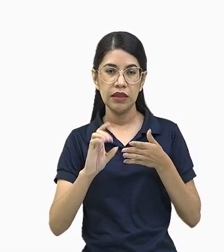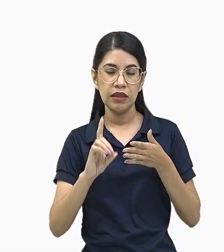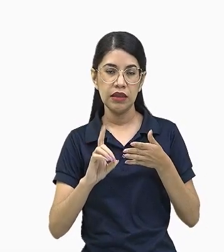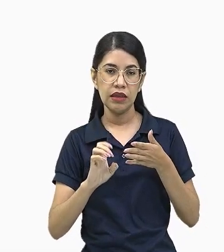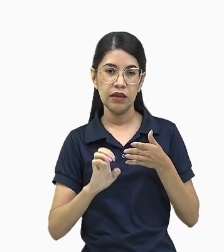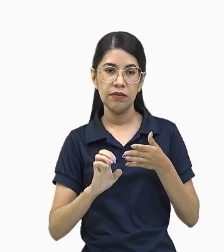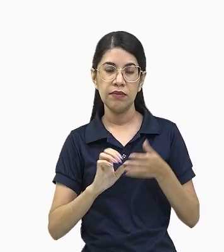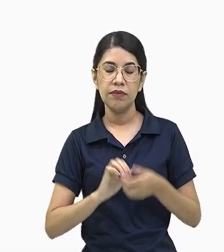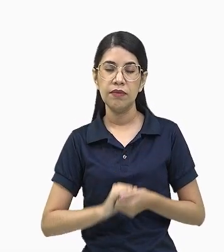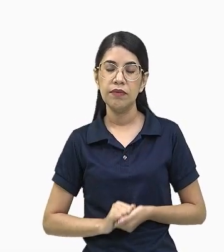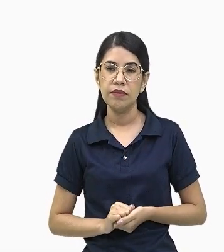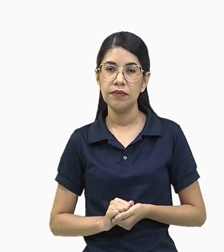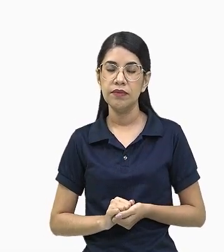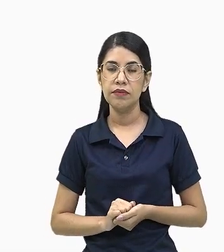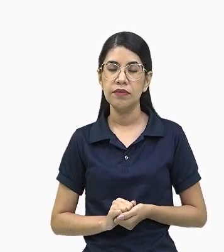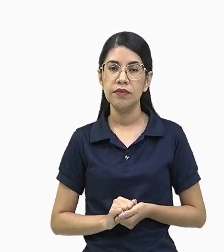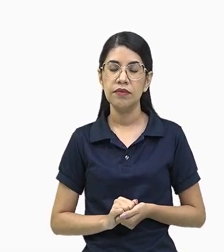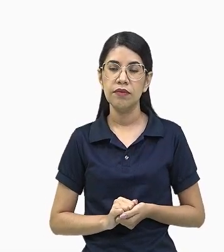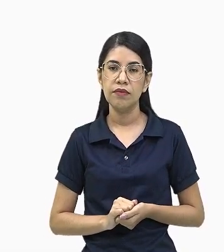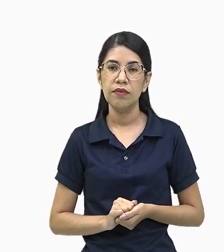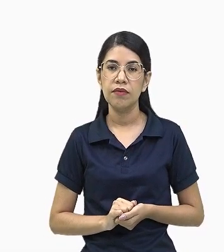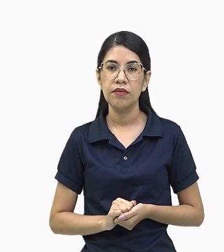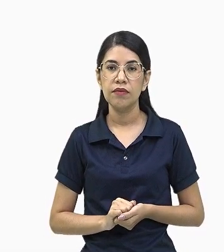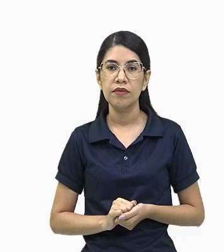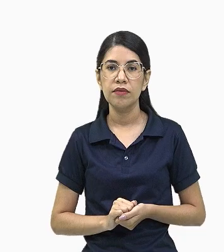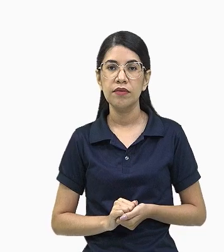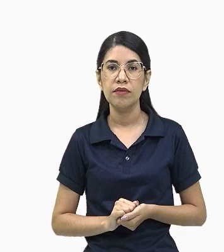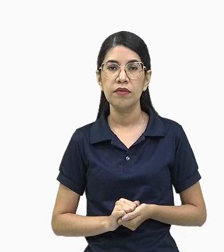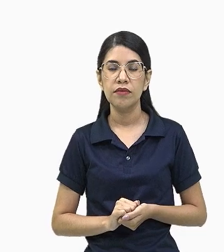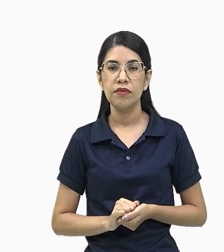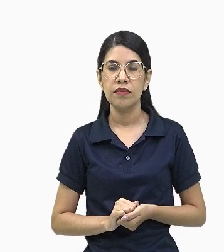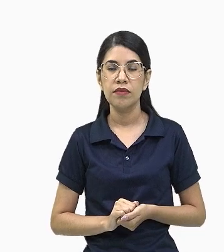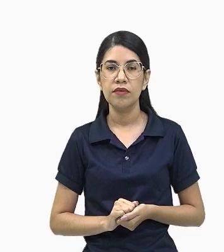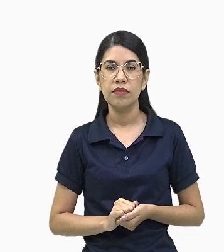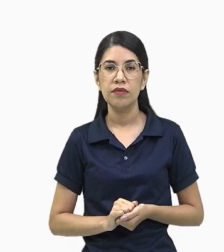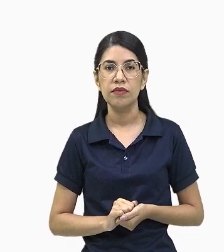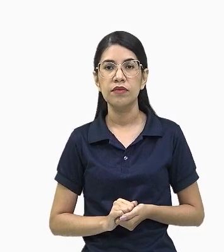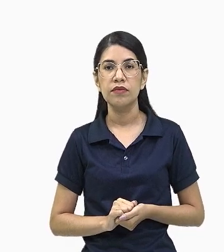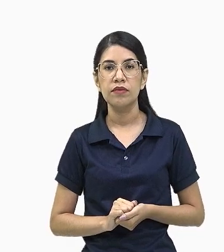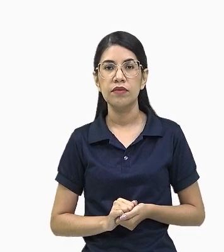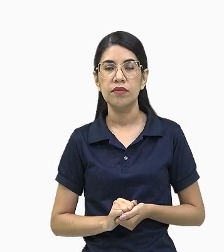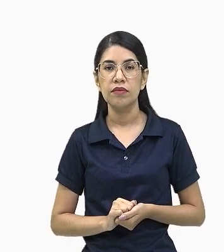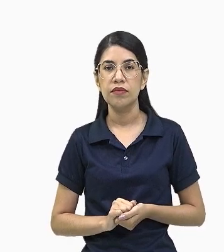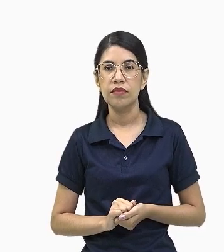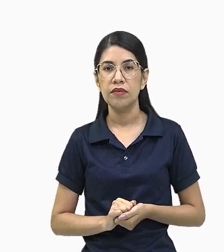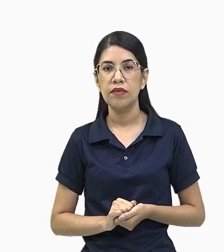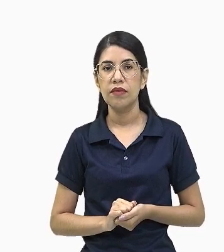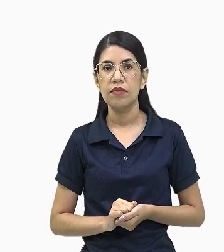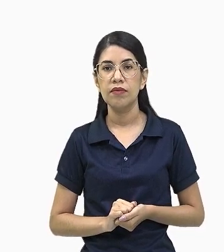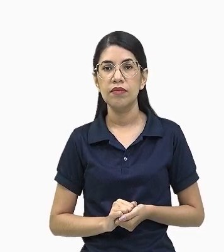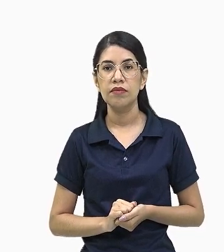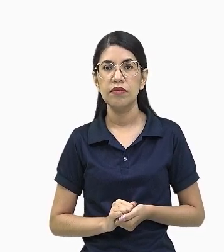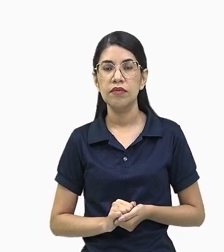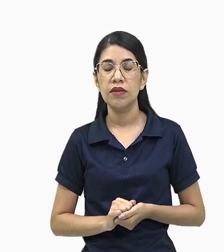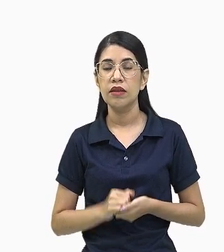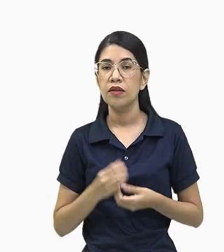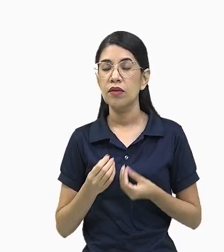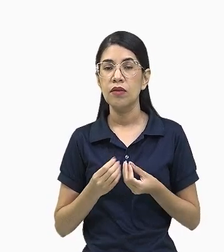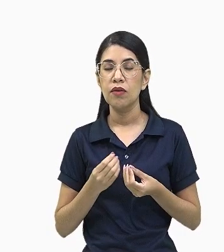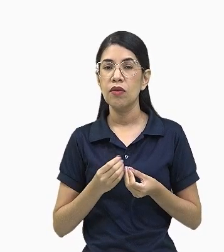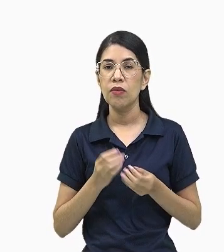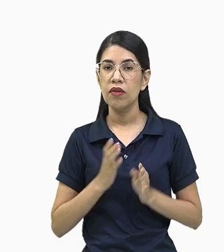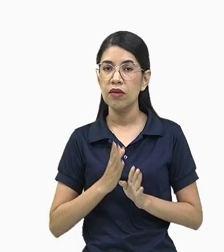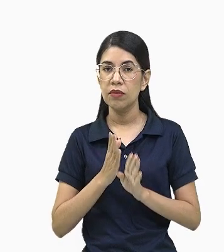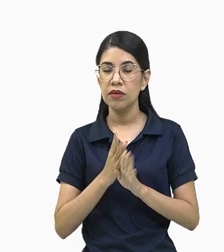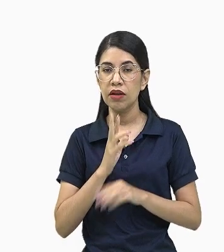football. They played football. They were play football. Muito bem, como é que a gente vai resolver